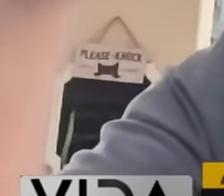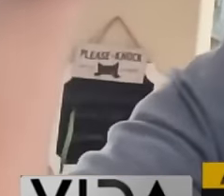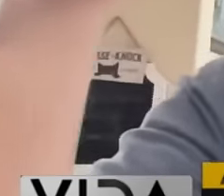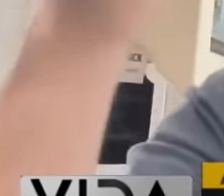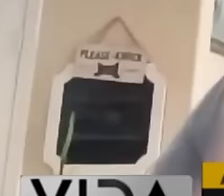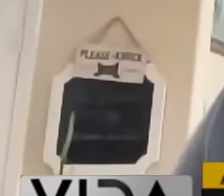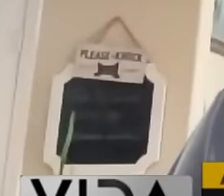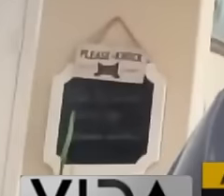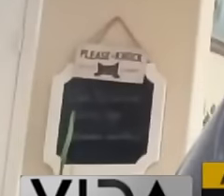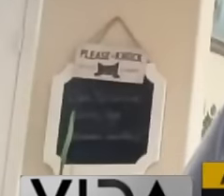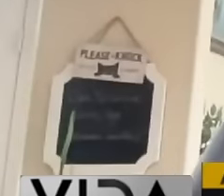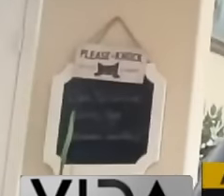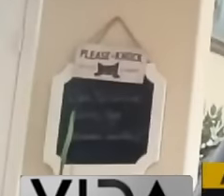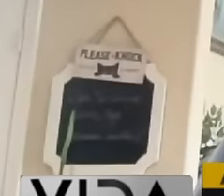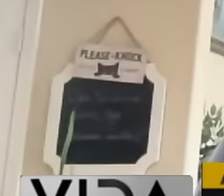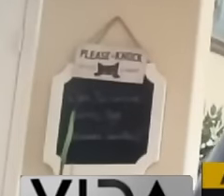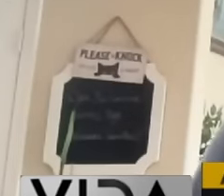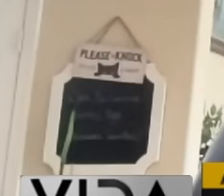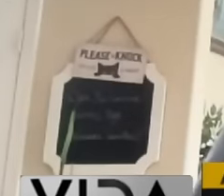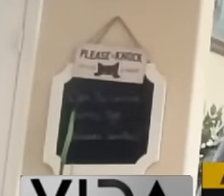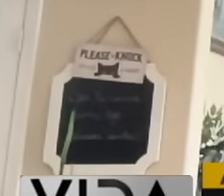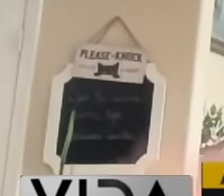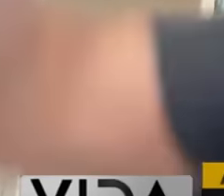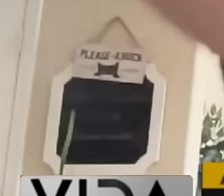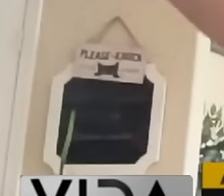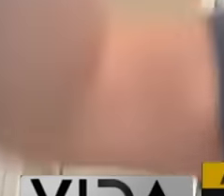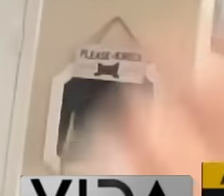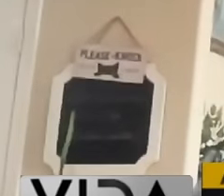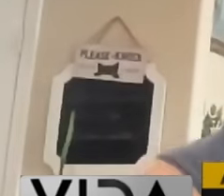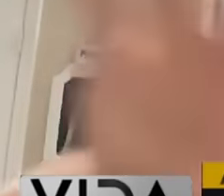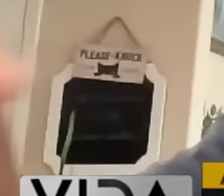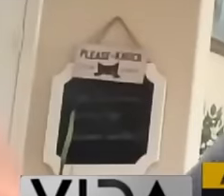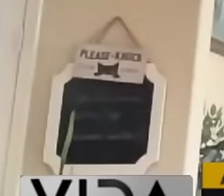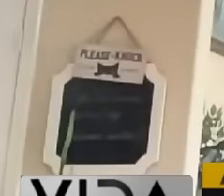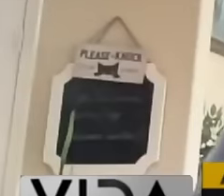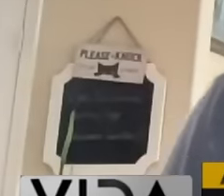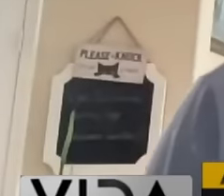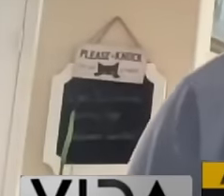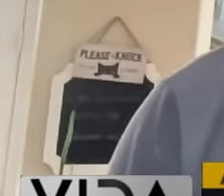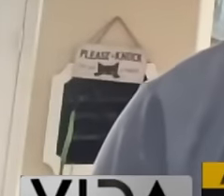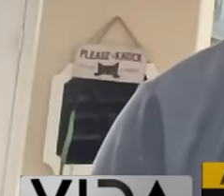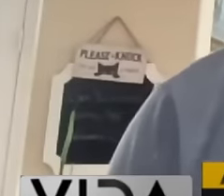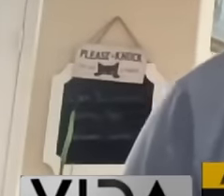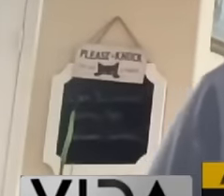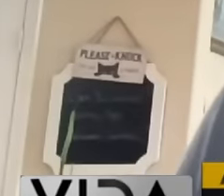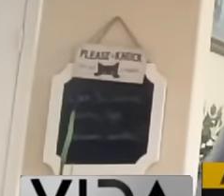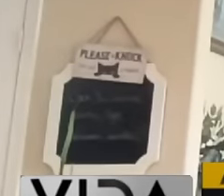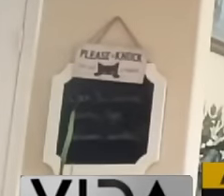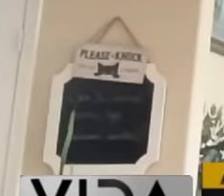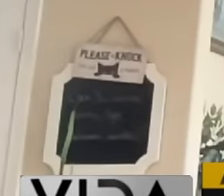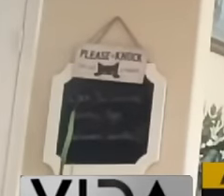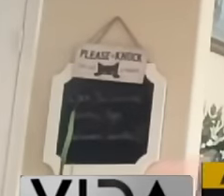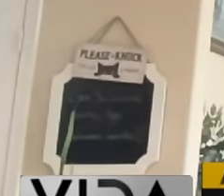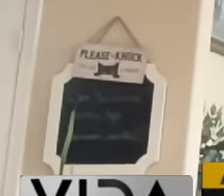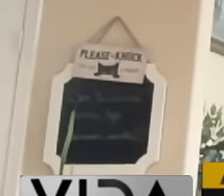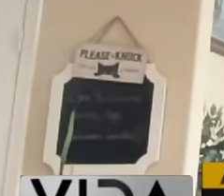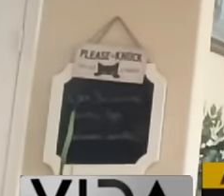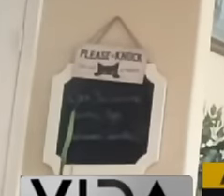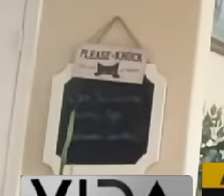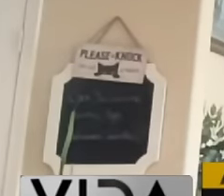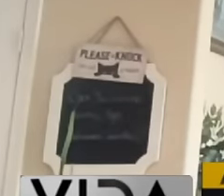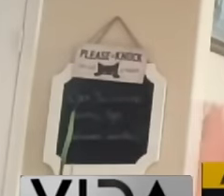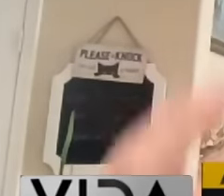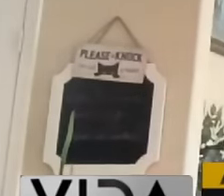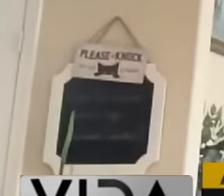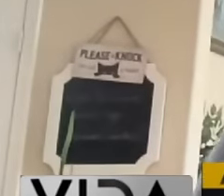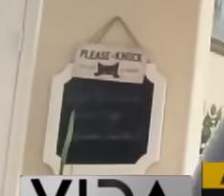para gente de quem está sendo questionado. Eu aposto para você que essa lista vai ser todo mundo de direita. Entendeu? E eu falei, mano, você acha que eu vou voltar para o